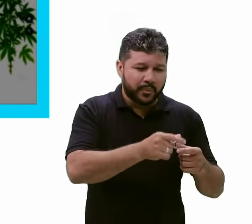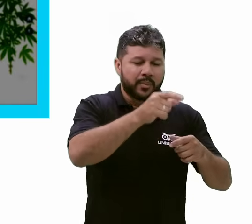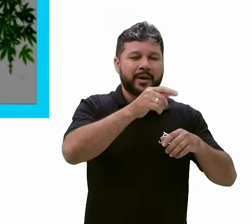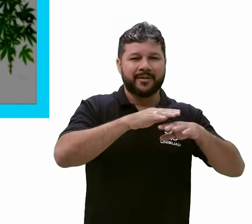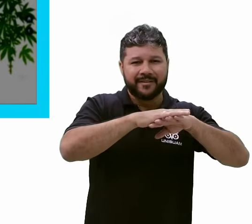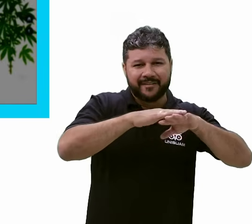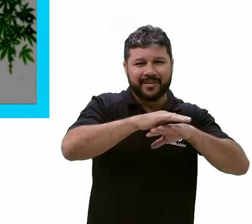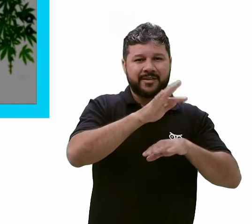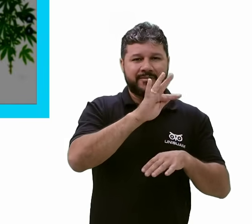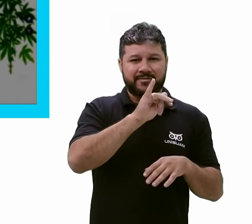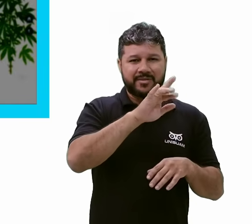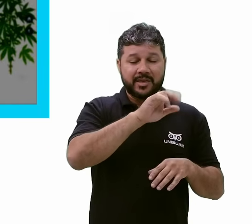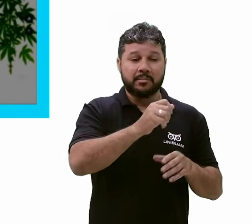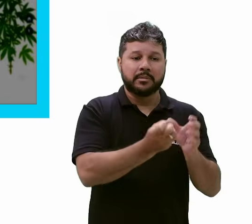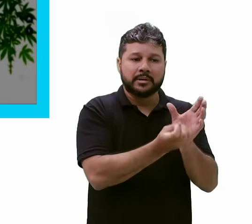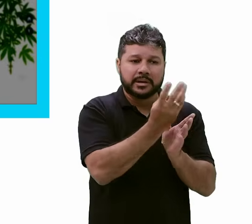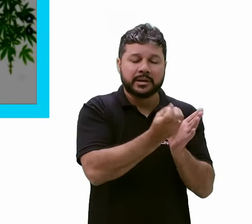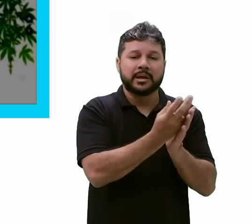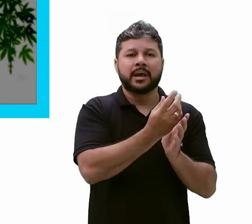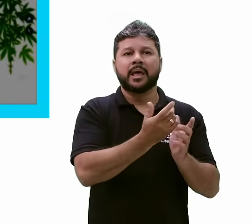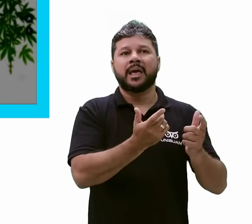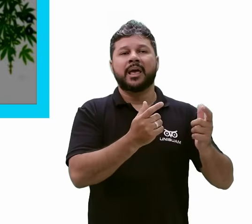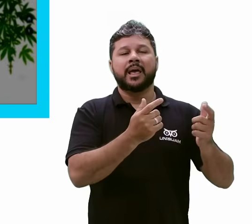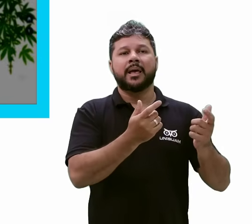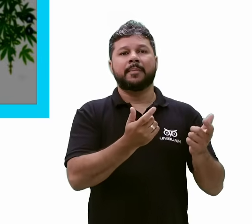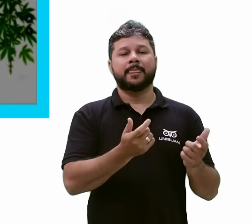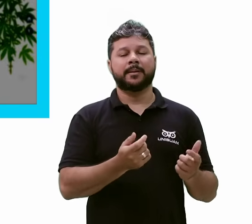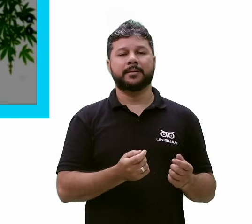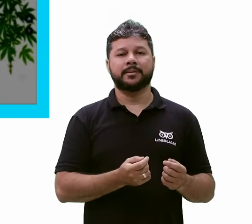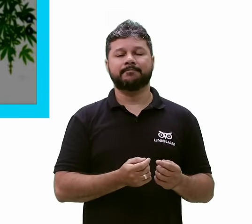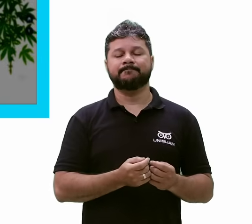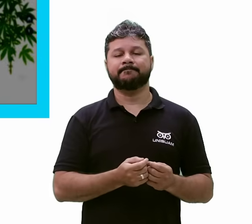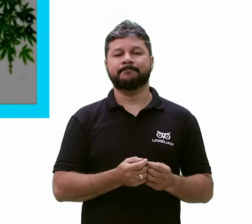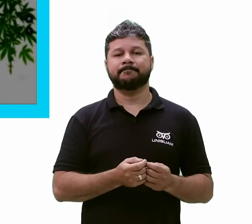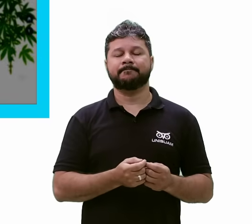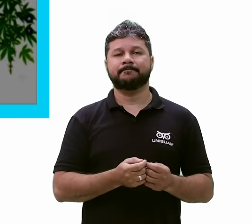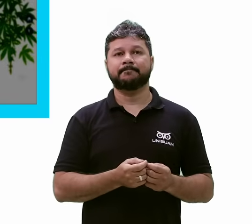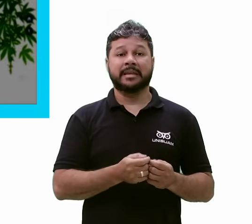de produzir as fibras, ela produz muito menos